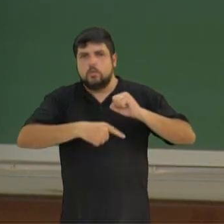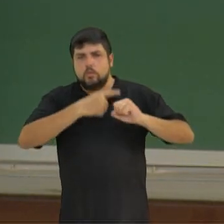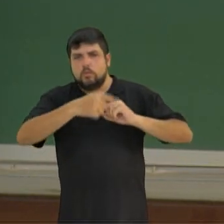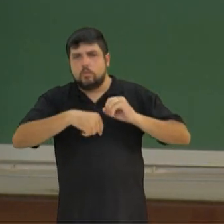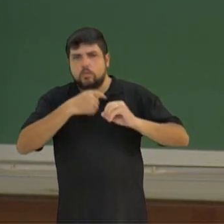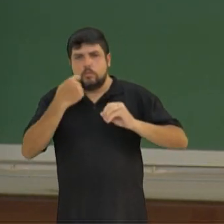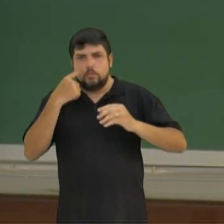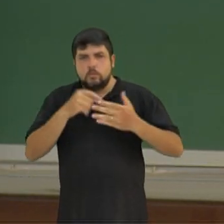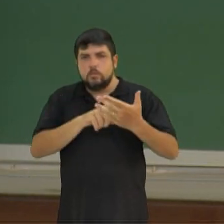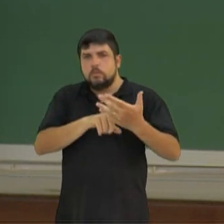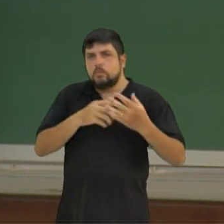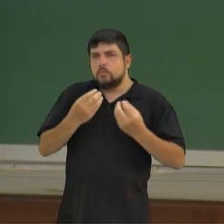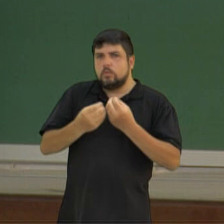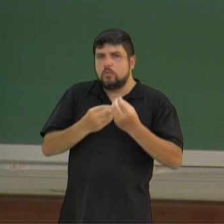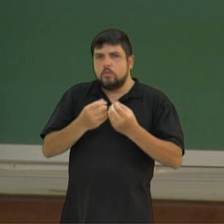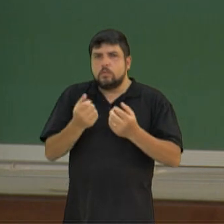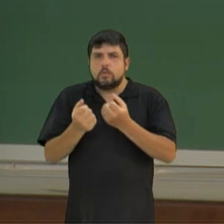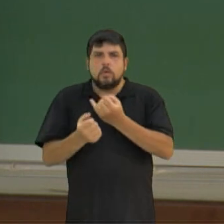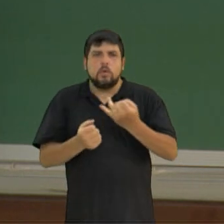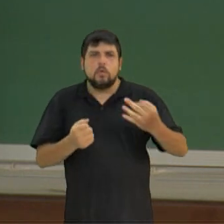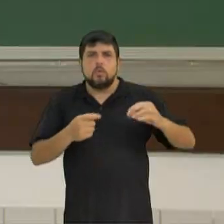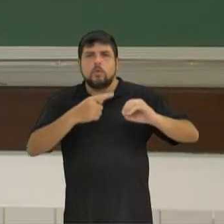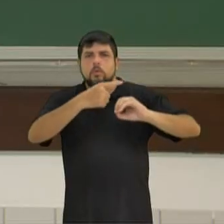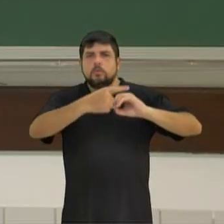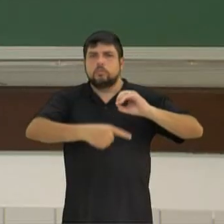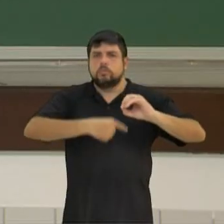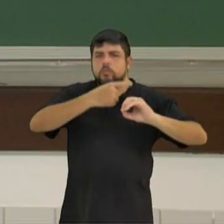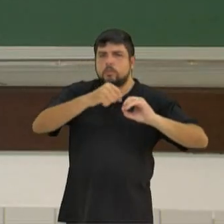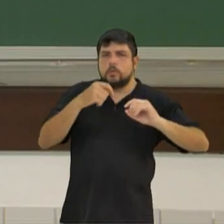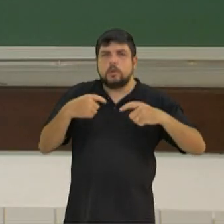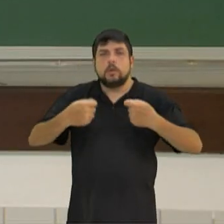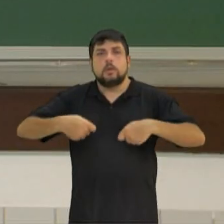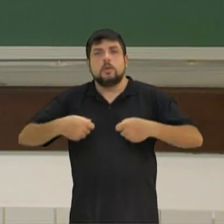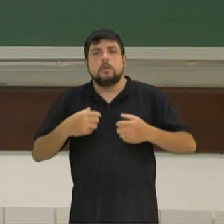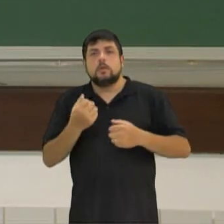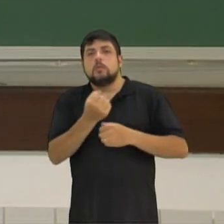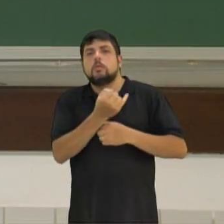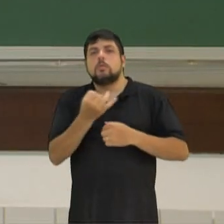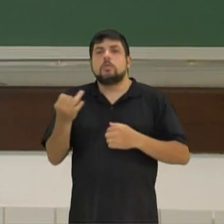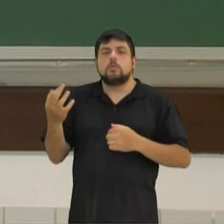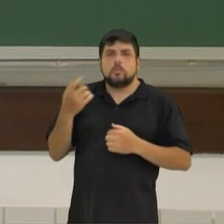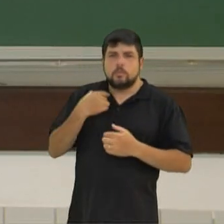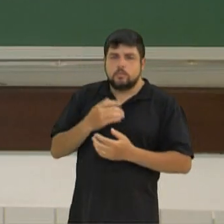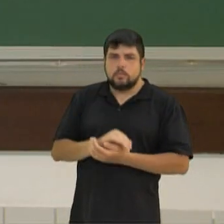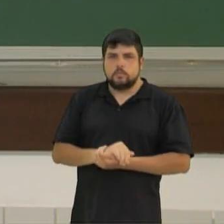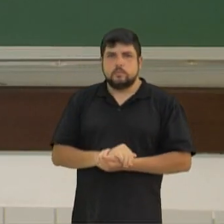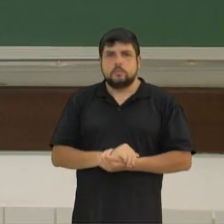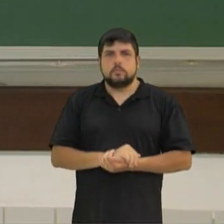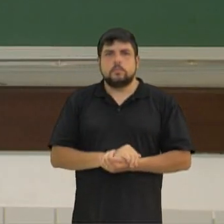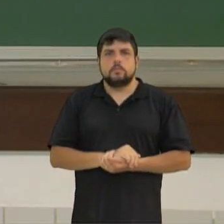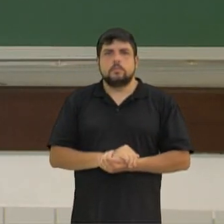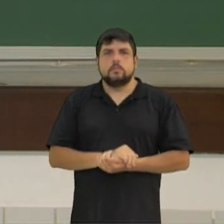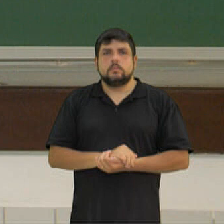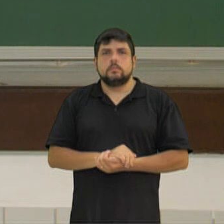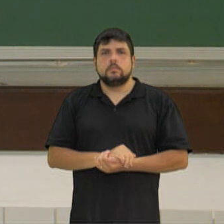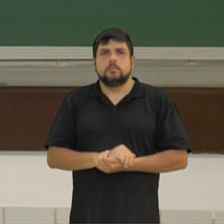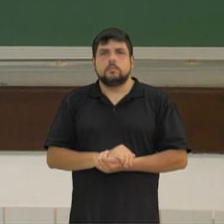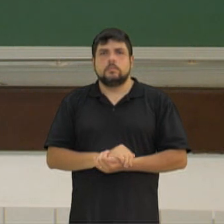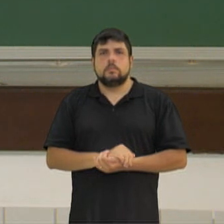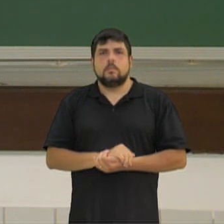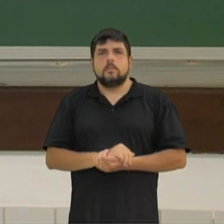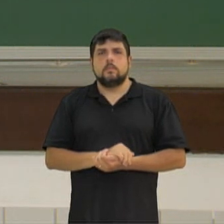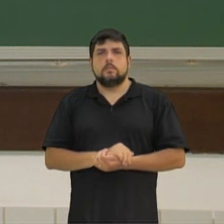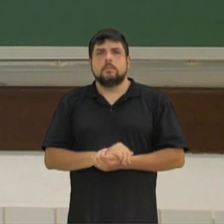a gente aqui a observar quantos elétrons que vão estar precisando em cada uma das semi-reações. Aí, precisa